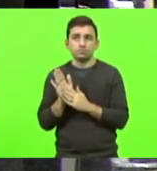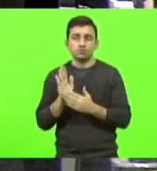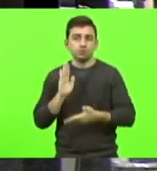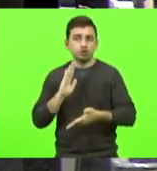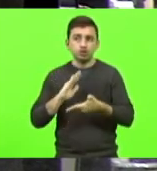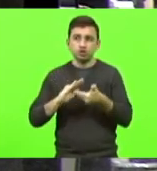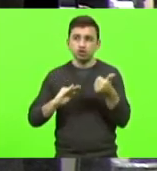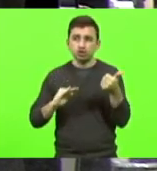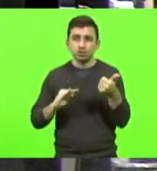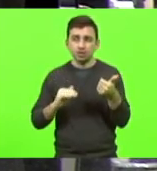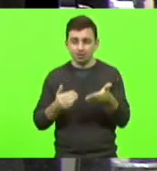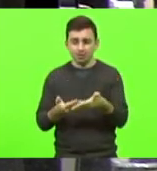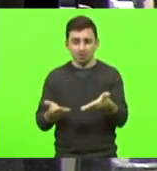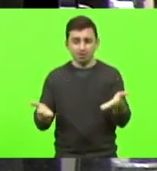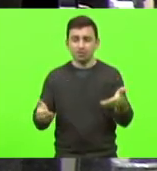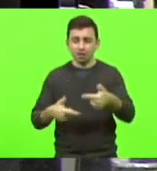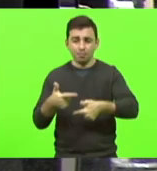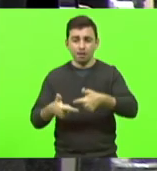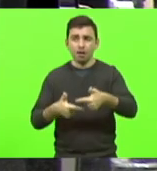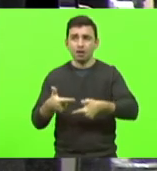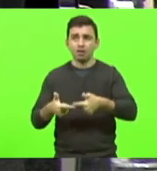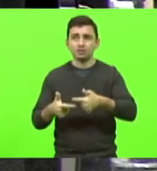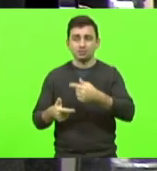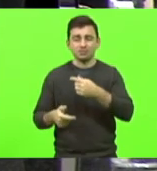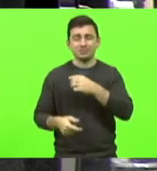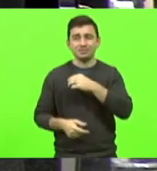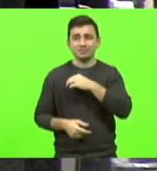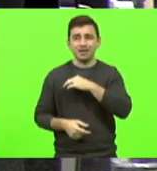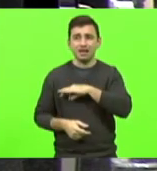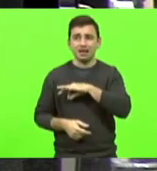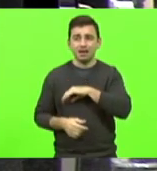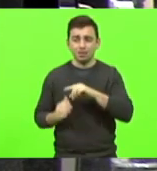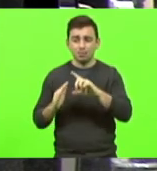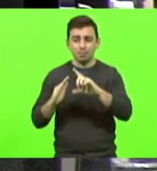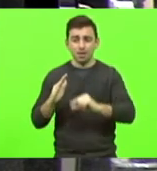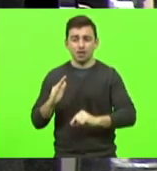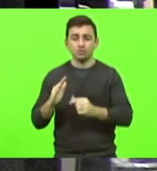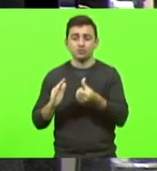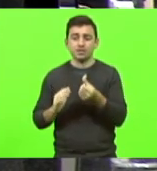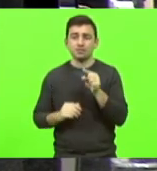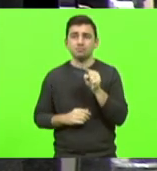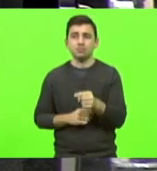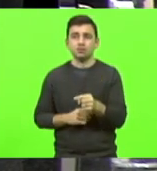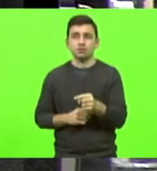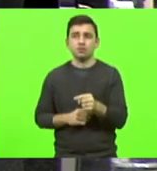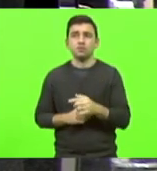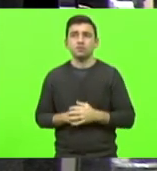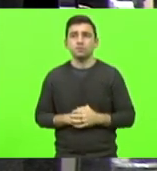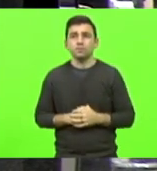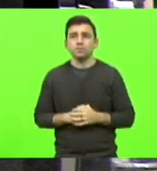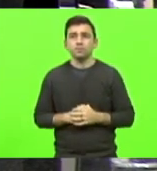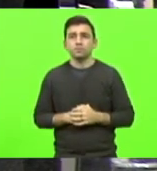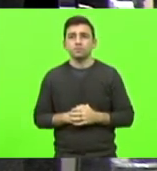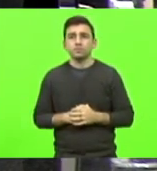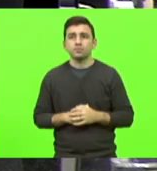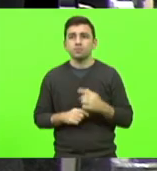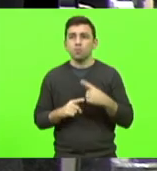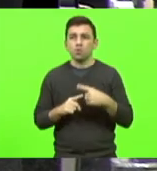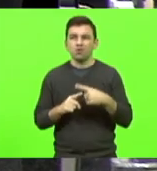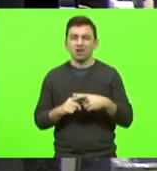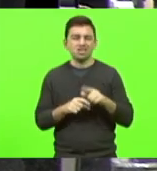justamente deixe pequeno trabalhador que ganha menos de 6 mil reais para cobrir o rombo de mal